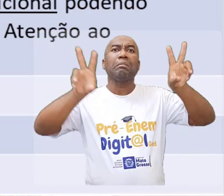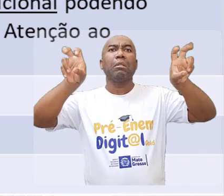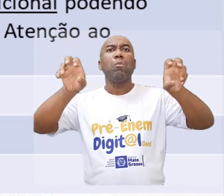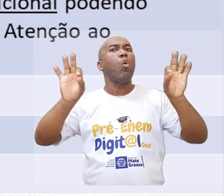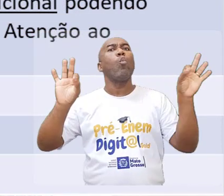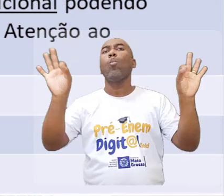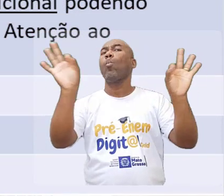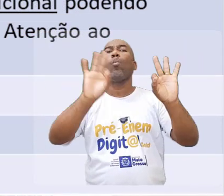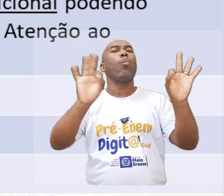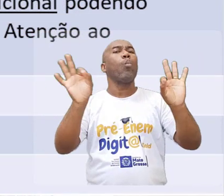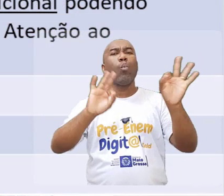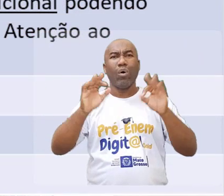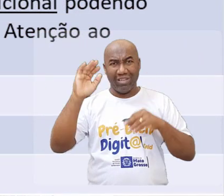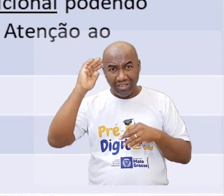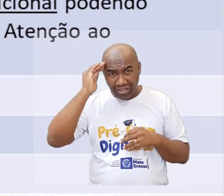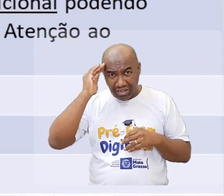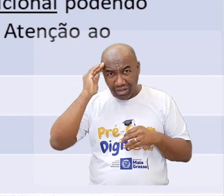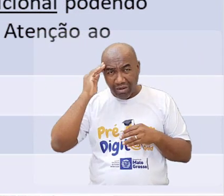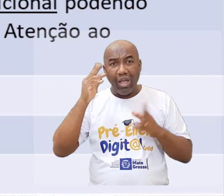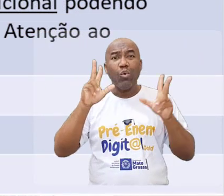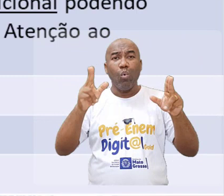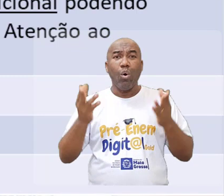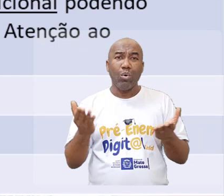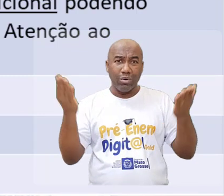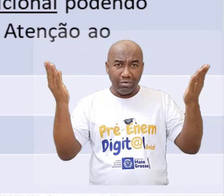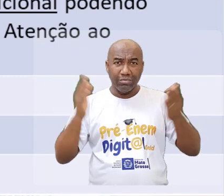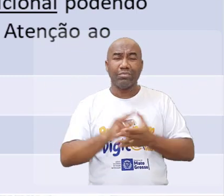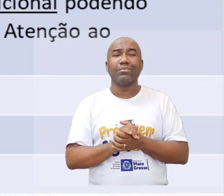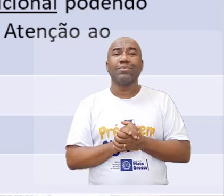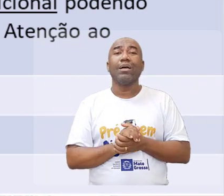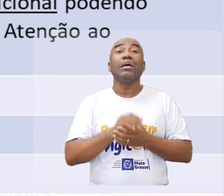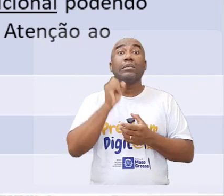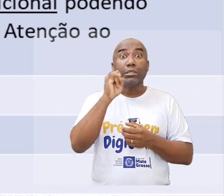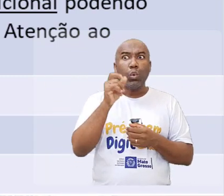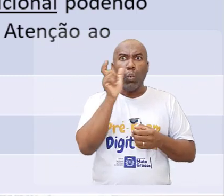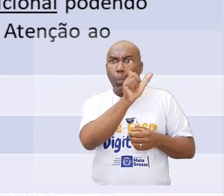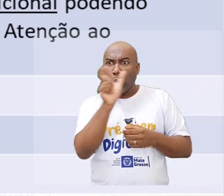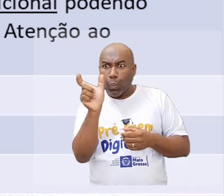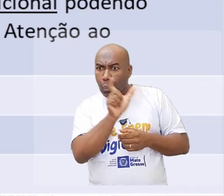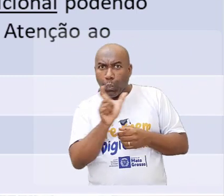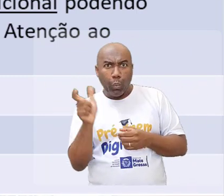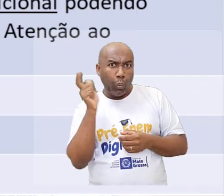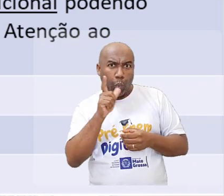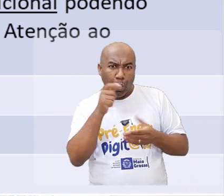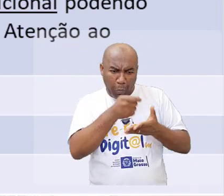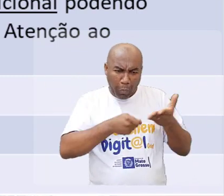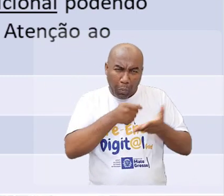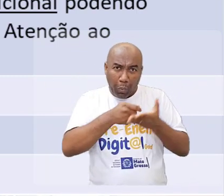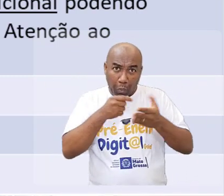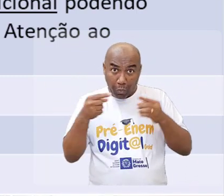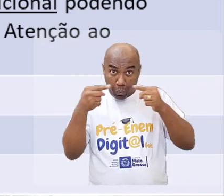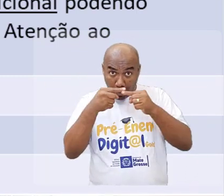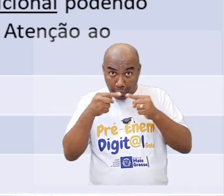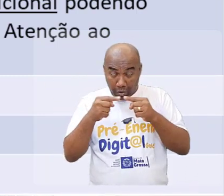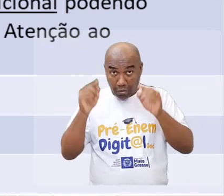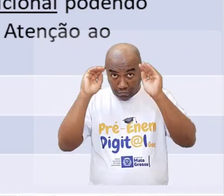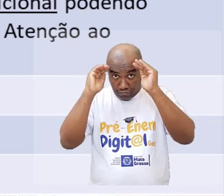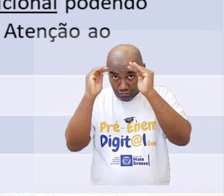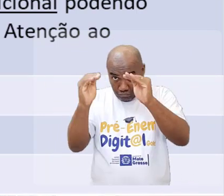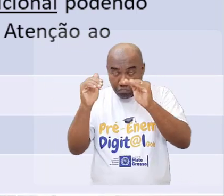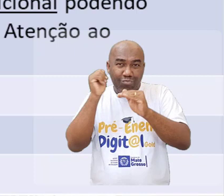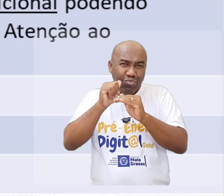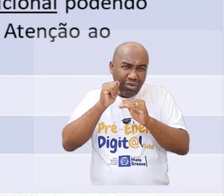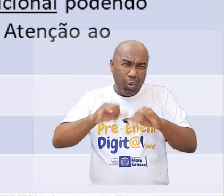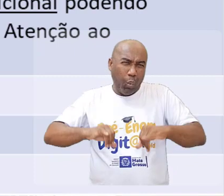um elemento, certo? Depois, quando tem 80, dois elementos. Aí eu tenho